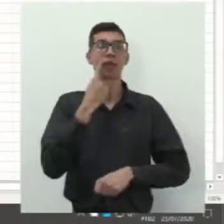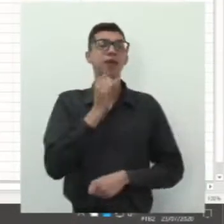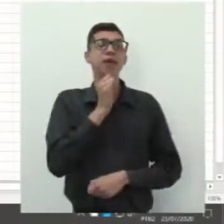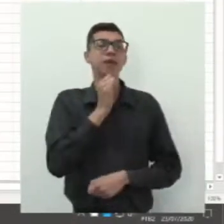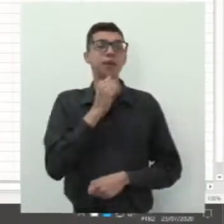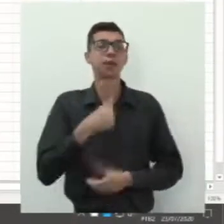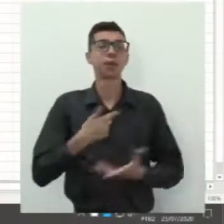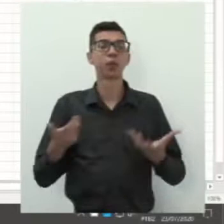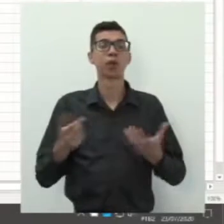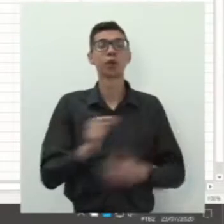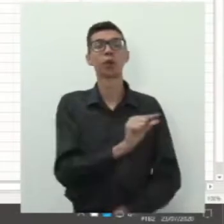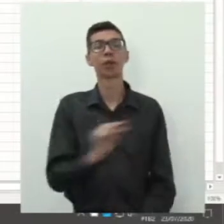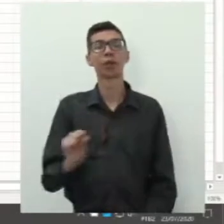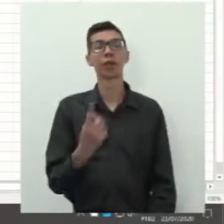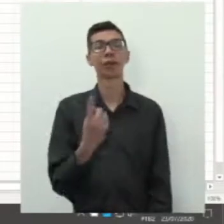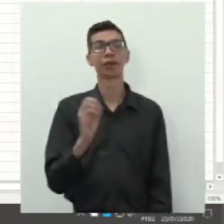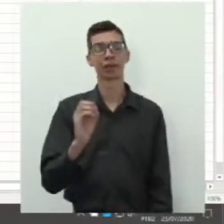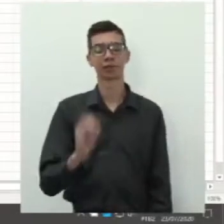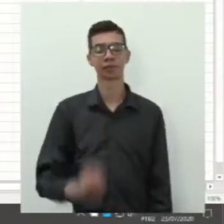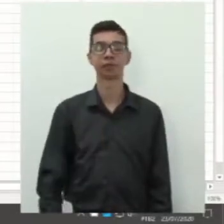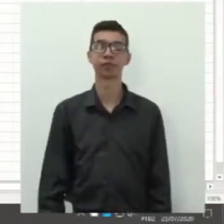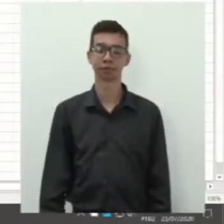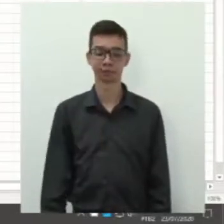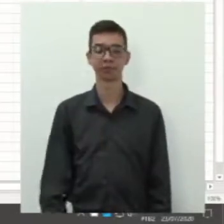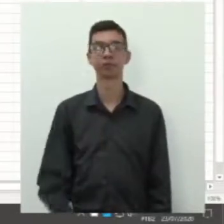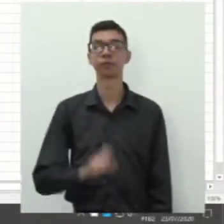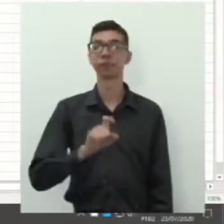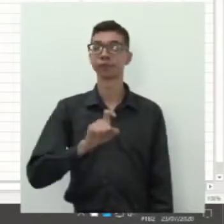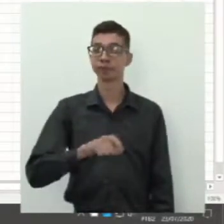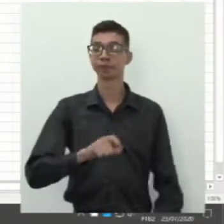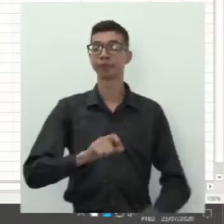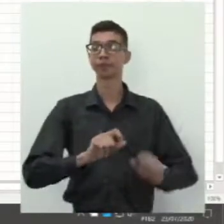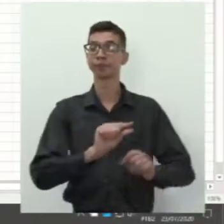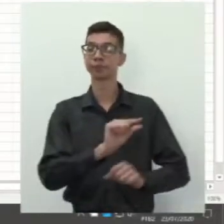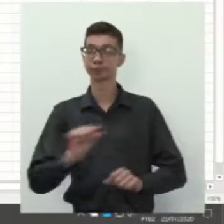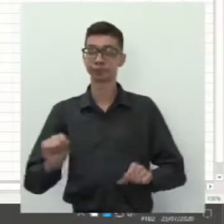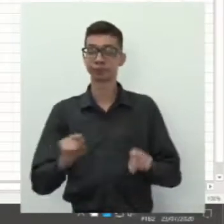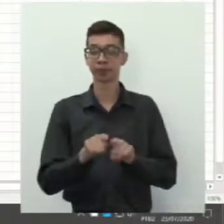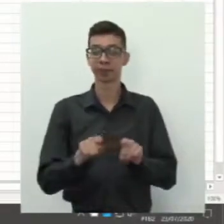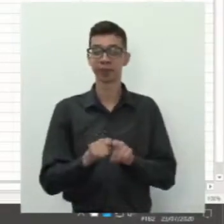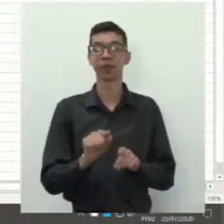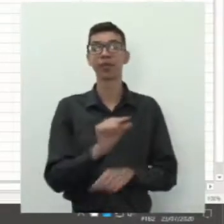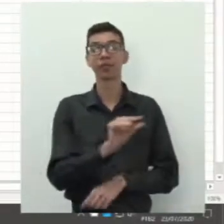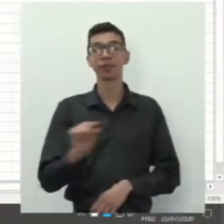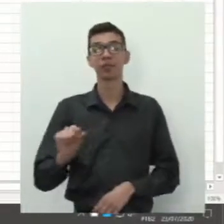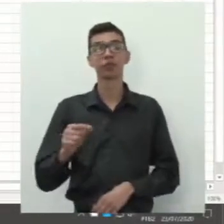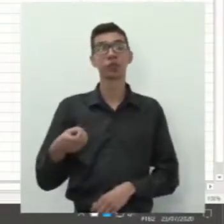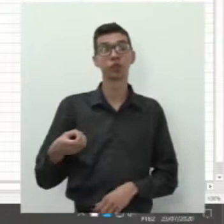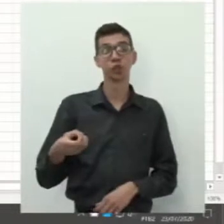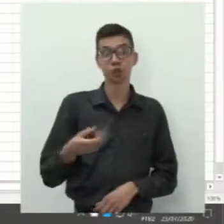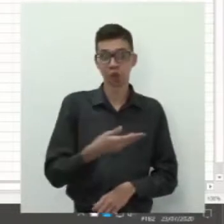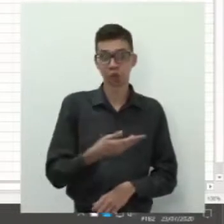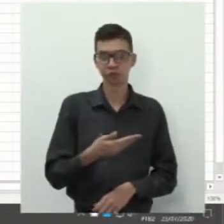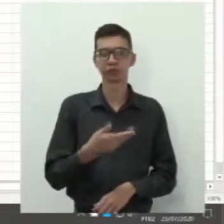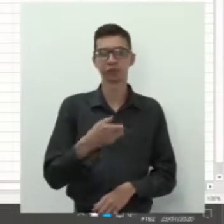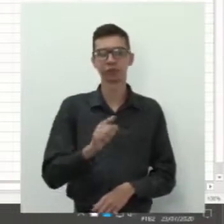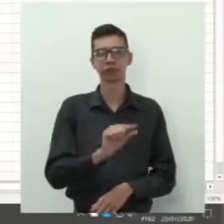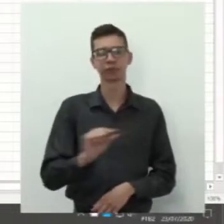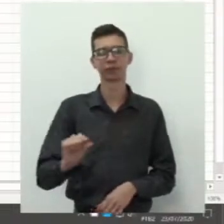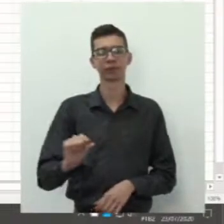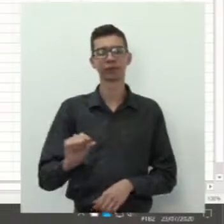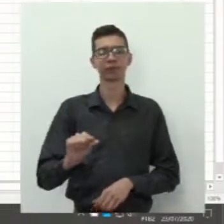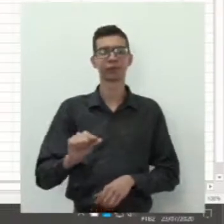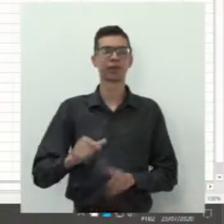Ele insere a linha acima. E a linha nova que você inseriu é a linha que você clicou anteriormente. Então, eu cliquei na